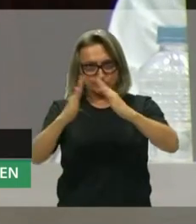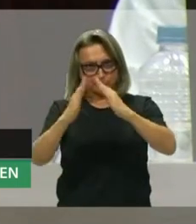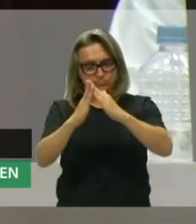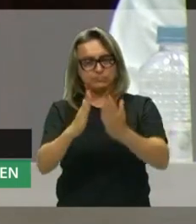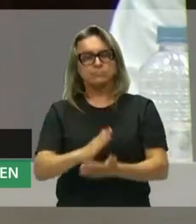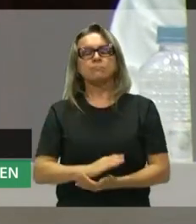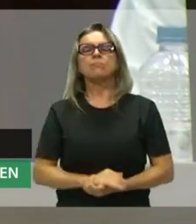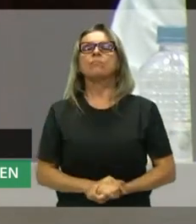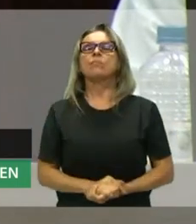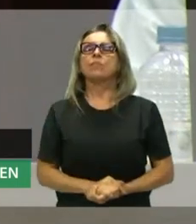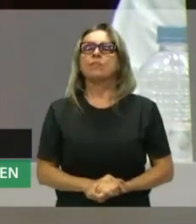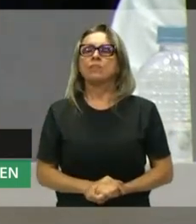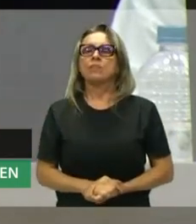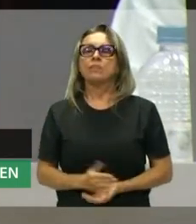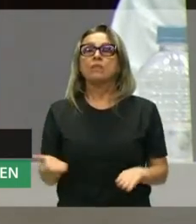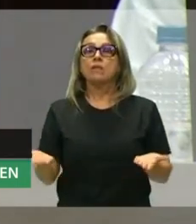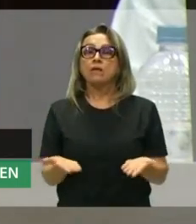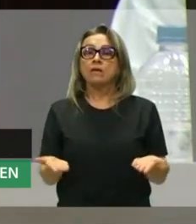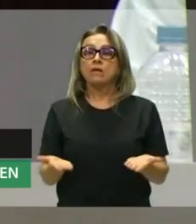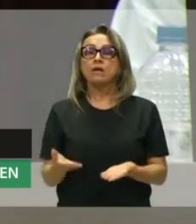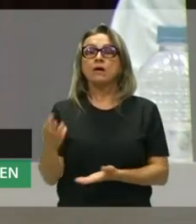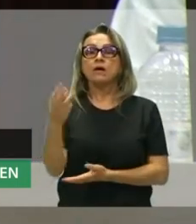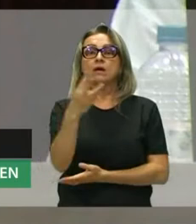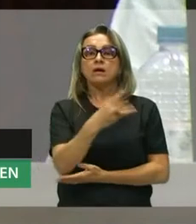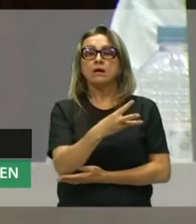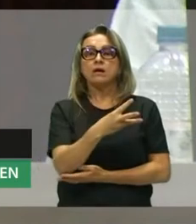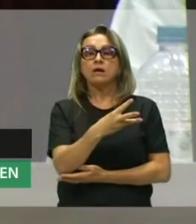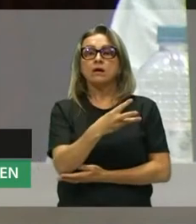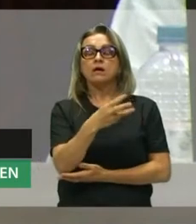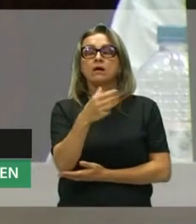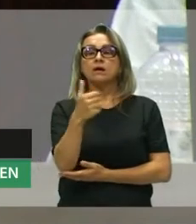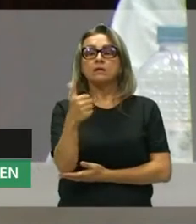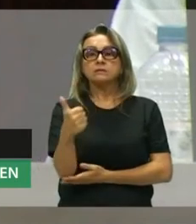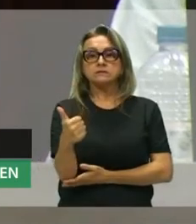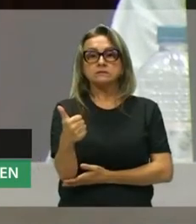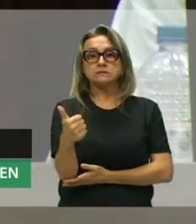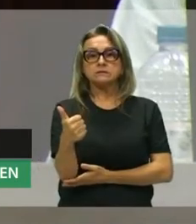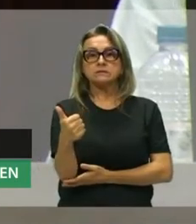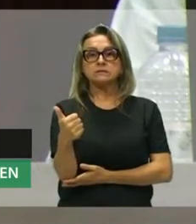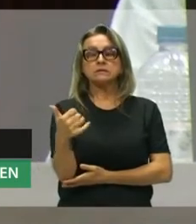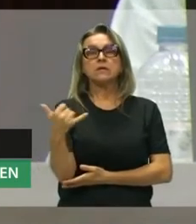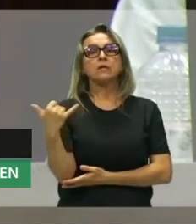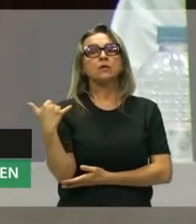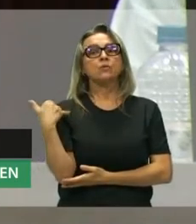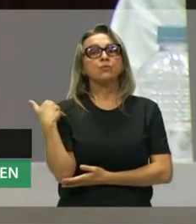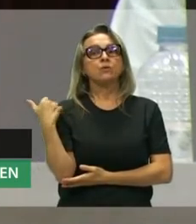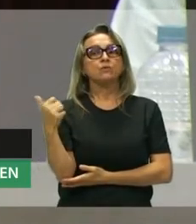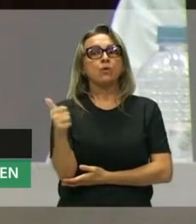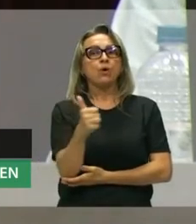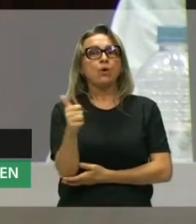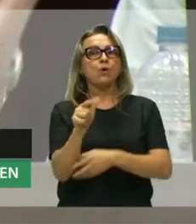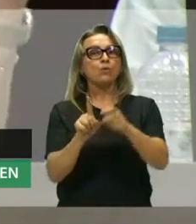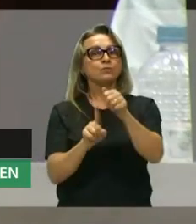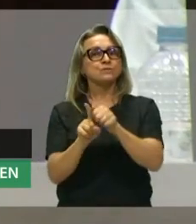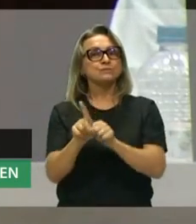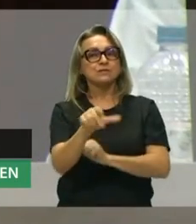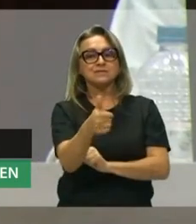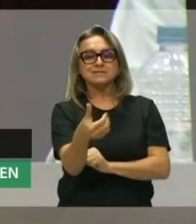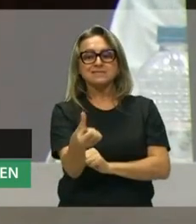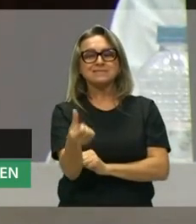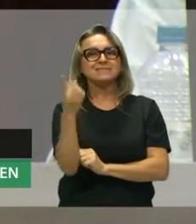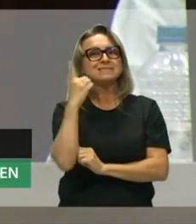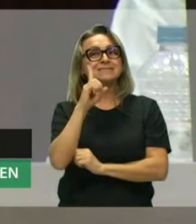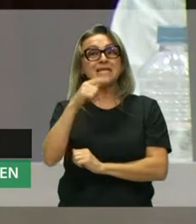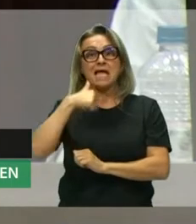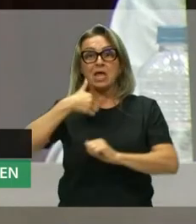vivo. Há exatos 31 anos, 11 meses e 16 dias eu nascia no Hospital